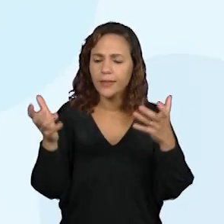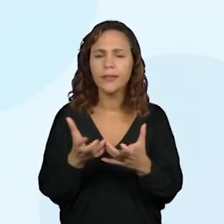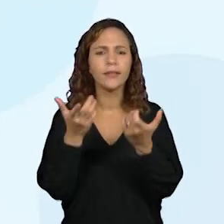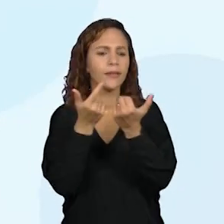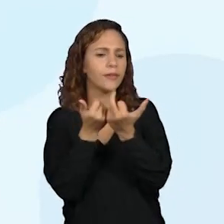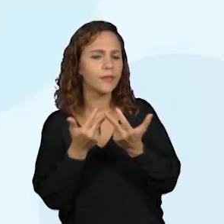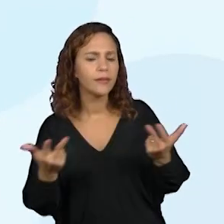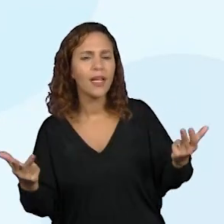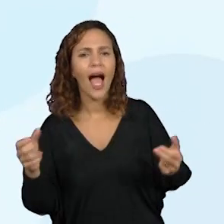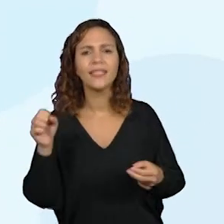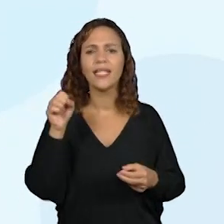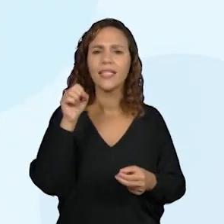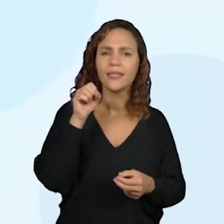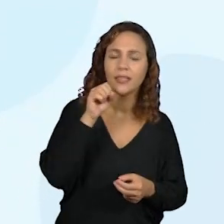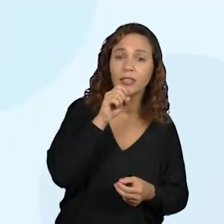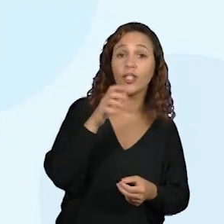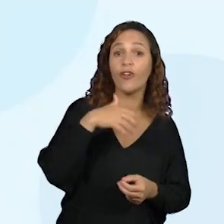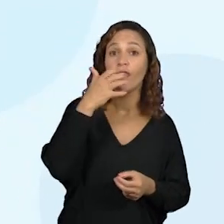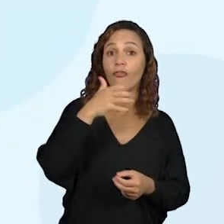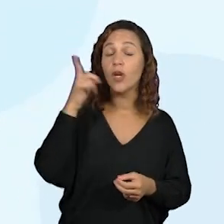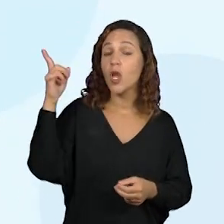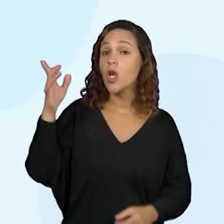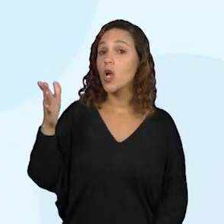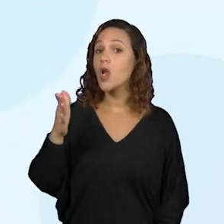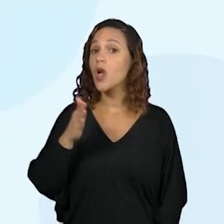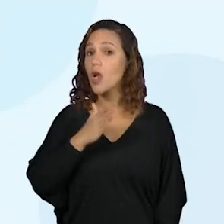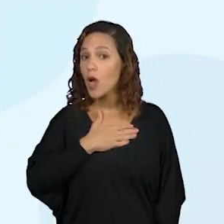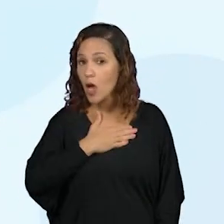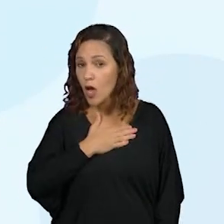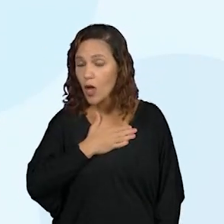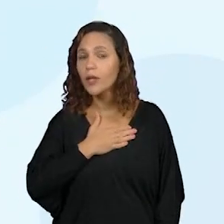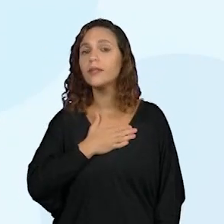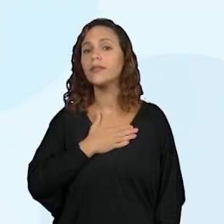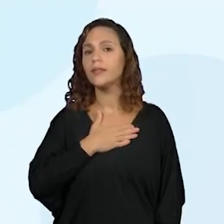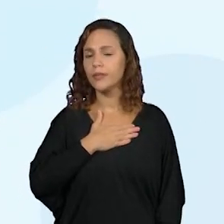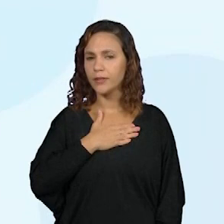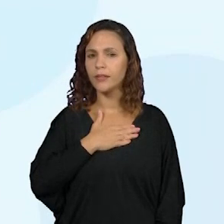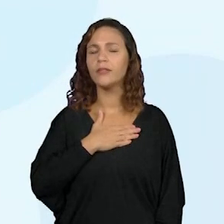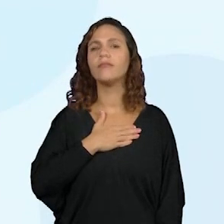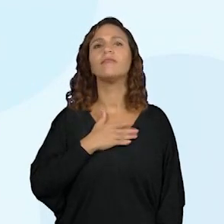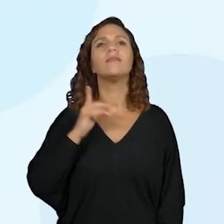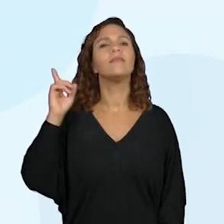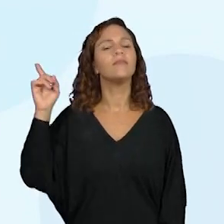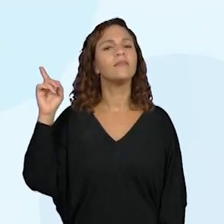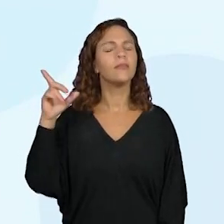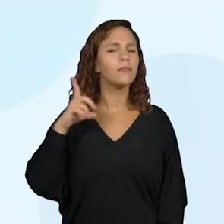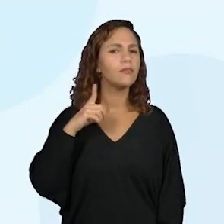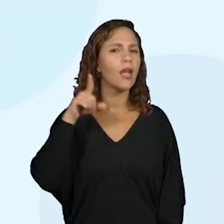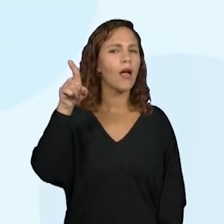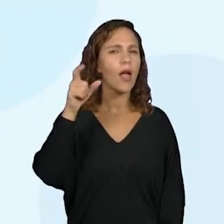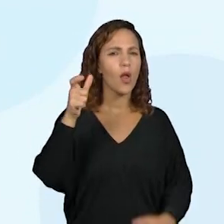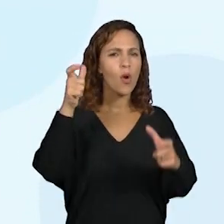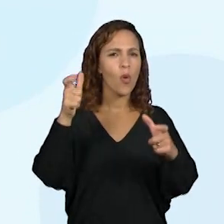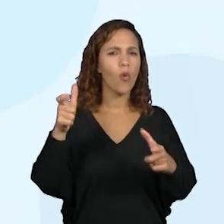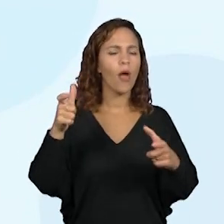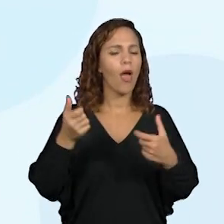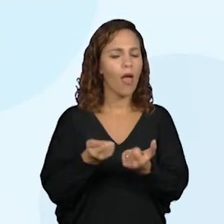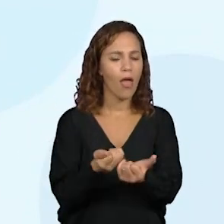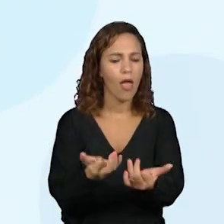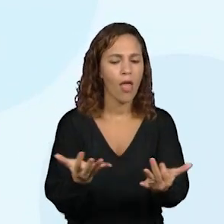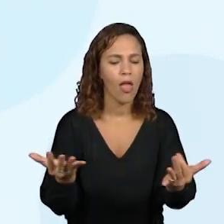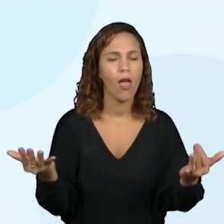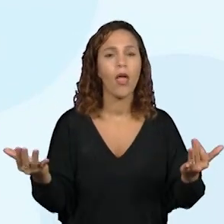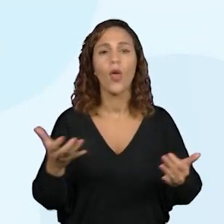tem uma fruta que o lobo-guará gosta bastante né que ele consegue encontrar lá no habitat